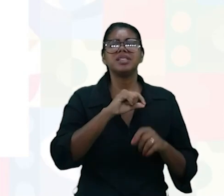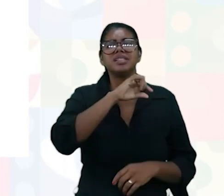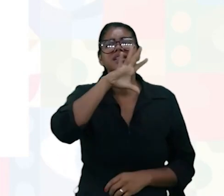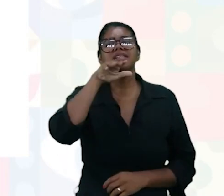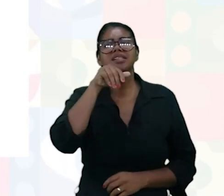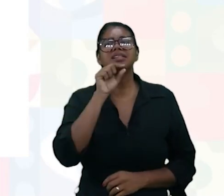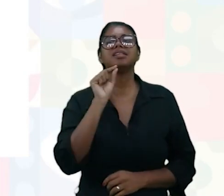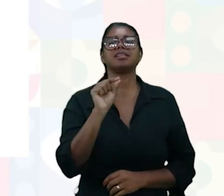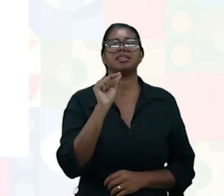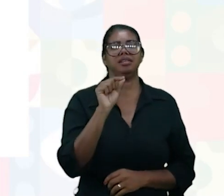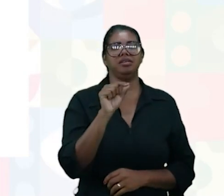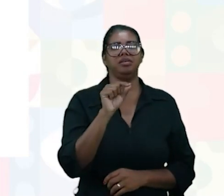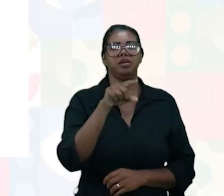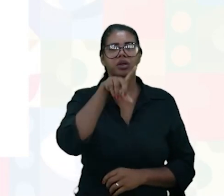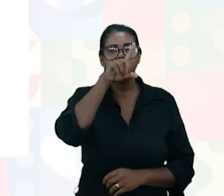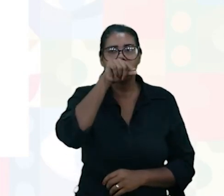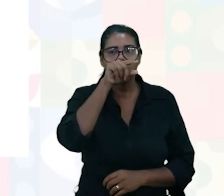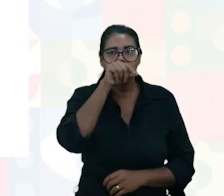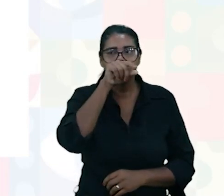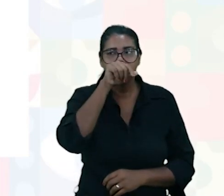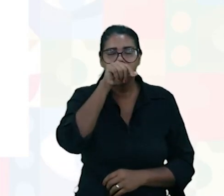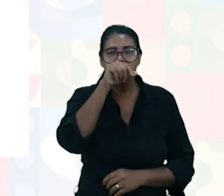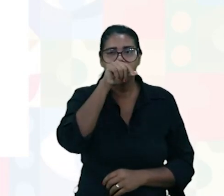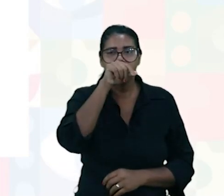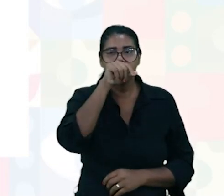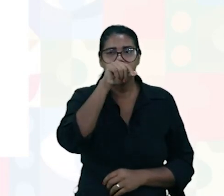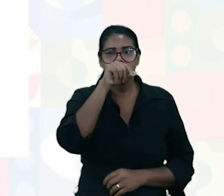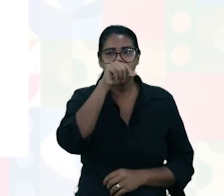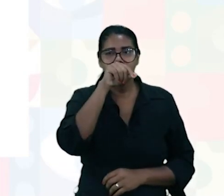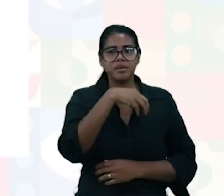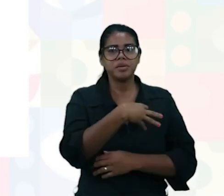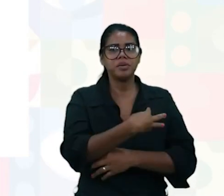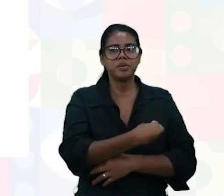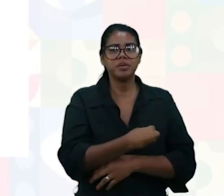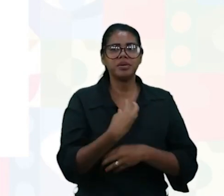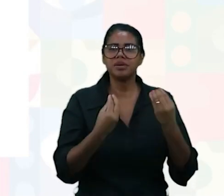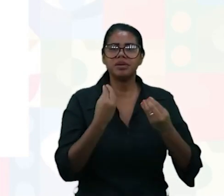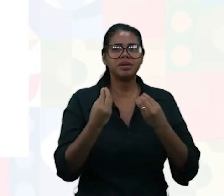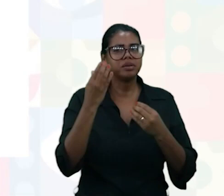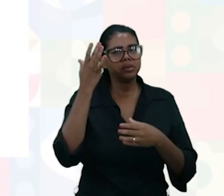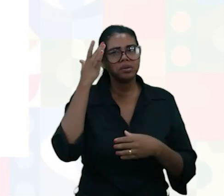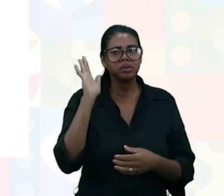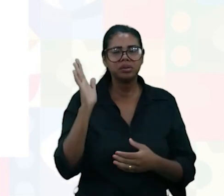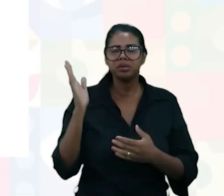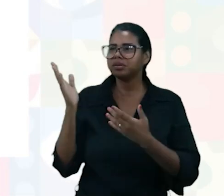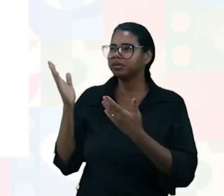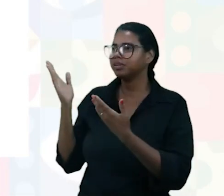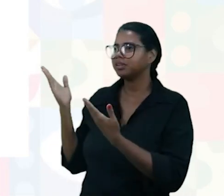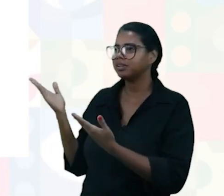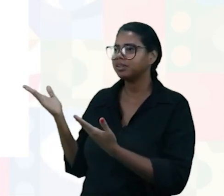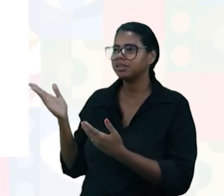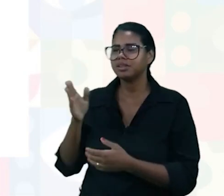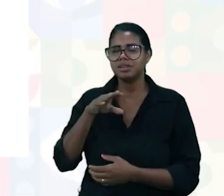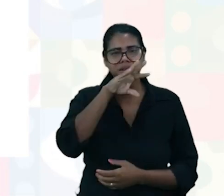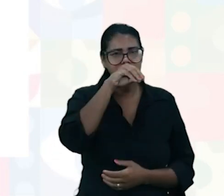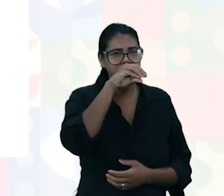animal é o quê? Uma ave? É um mamífero? E ficou, né, digamos assim,